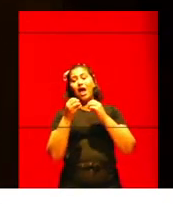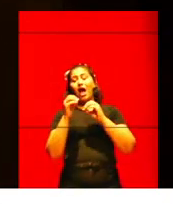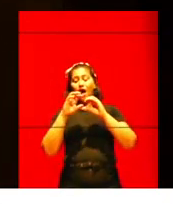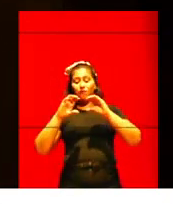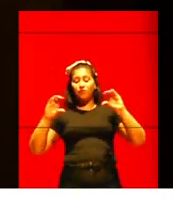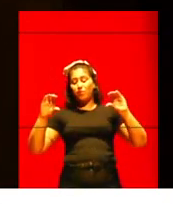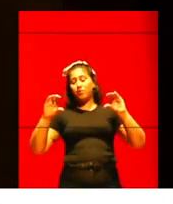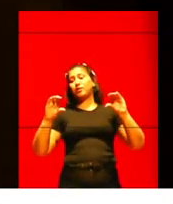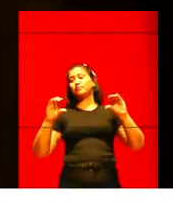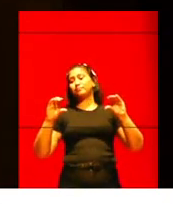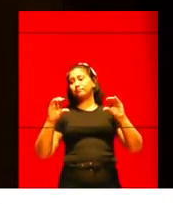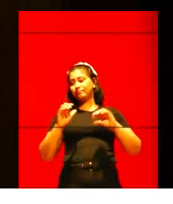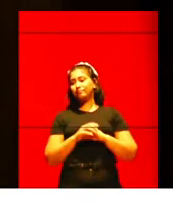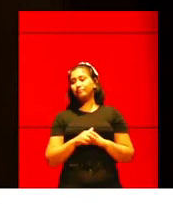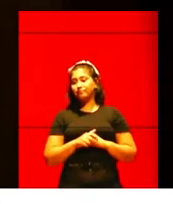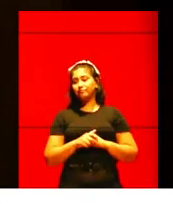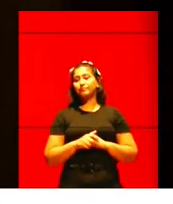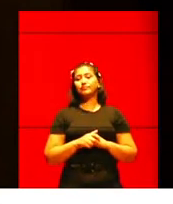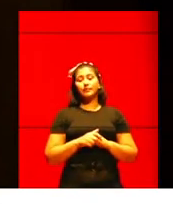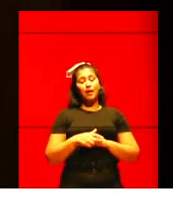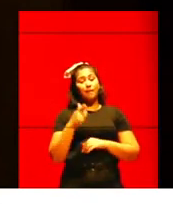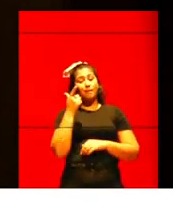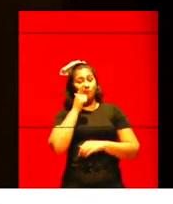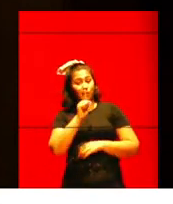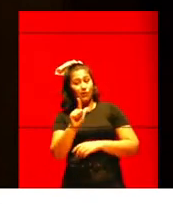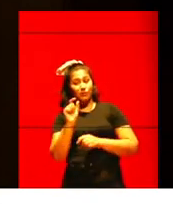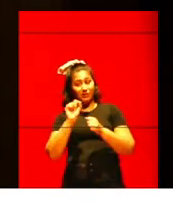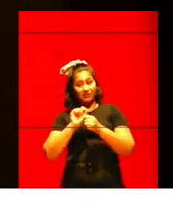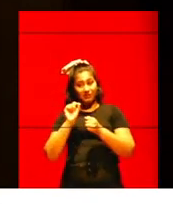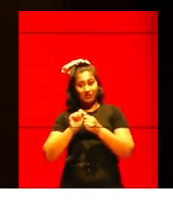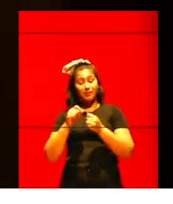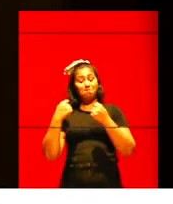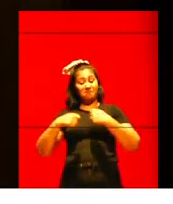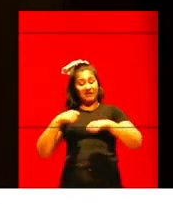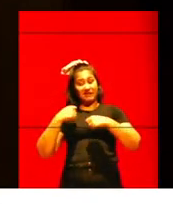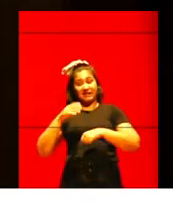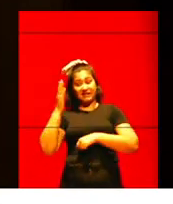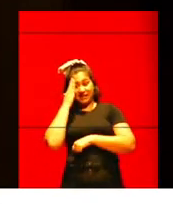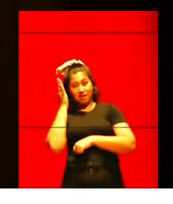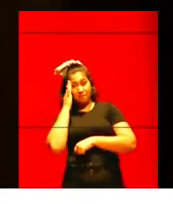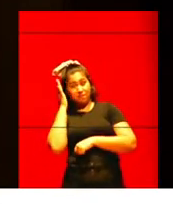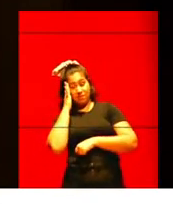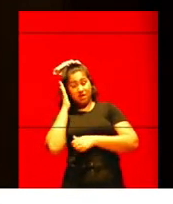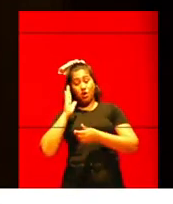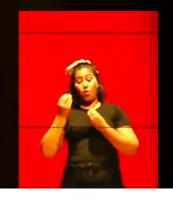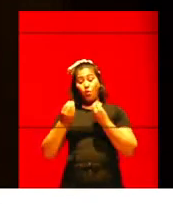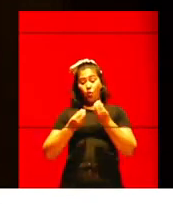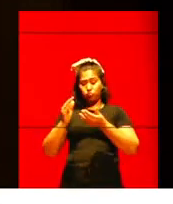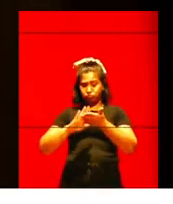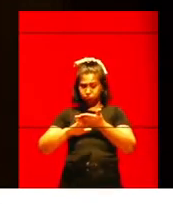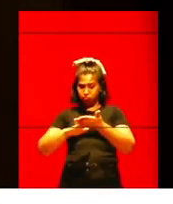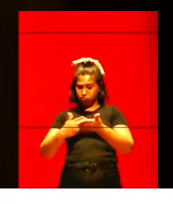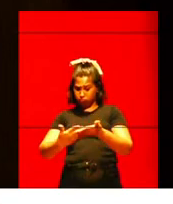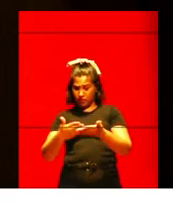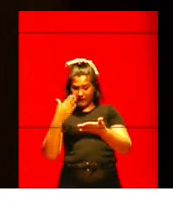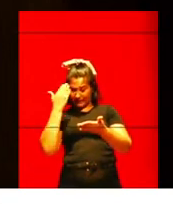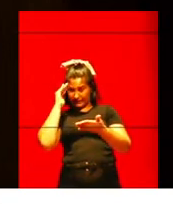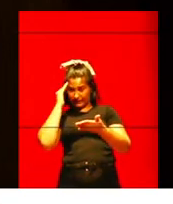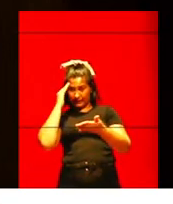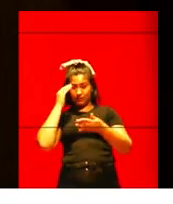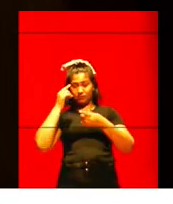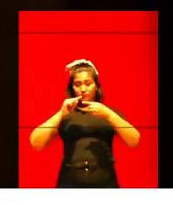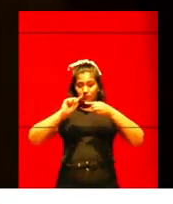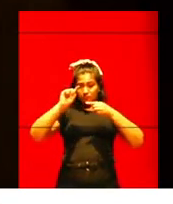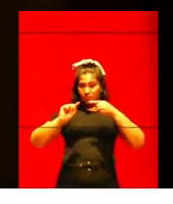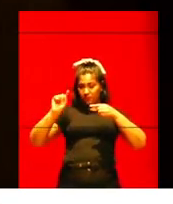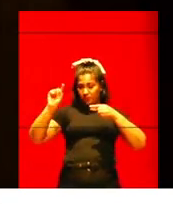ali para você conseguir fazer a fórmula molecular. Então, você precisa saber fazer a interpretação da fórmula, certo?